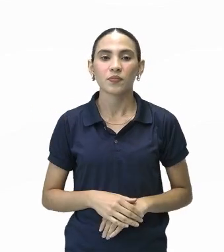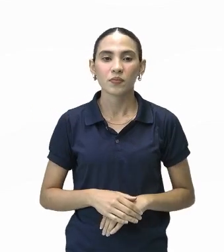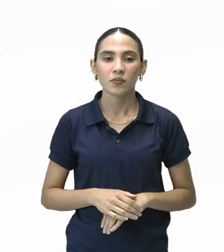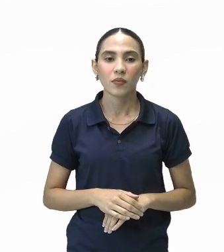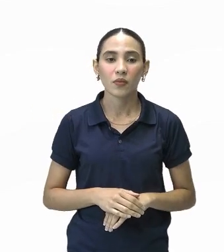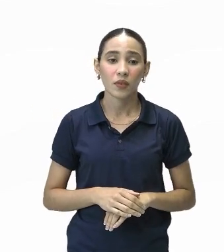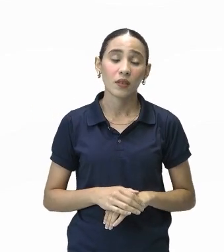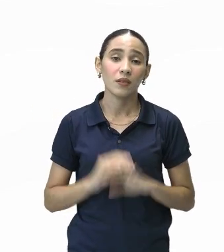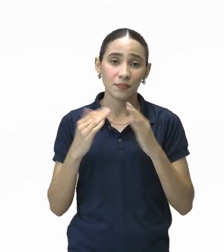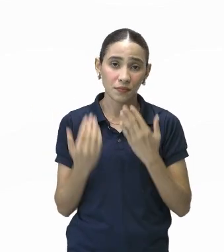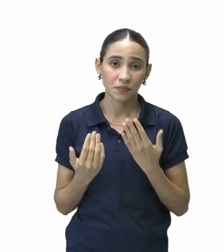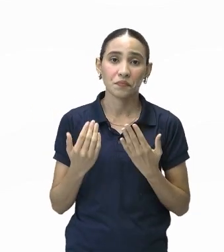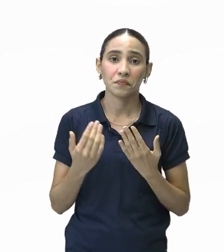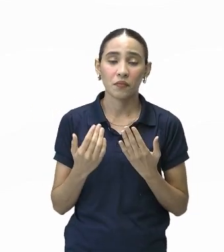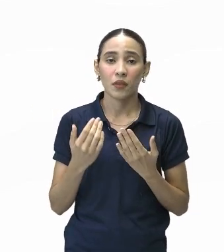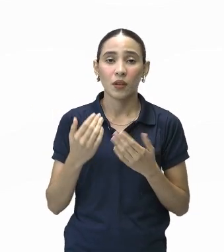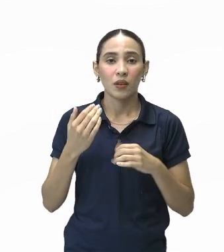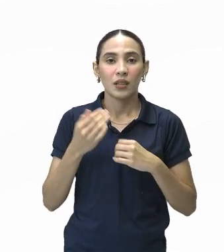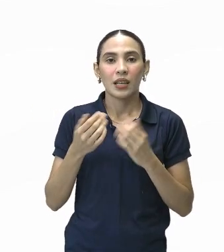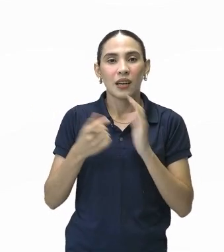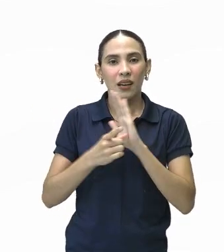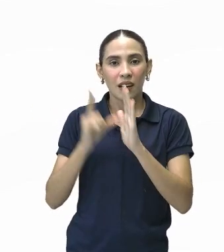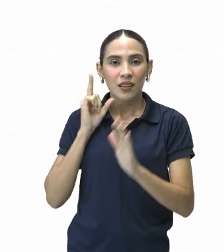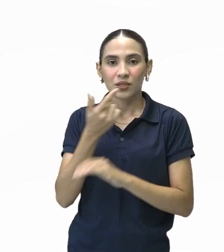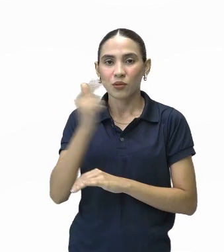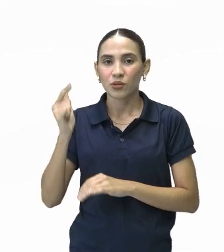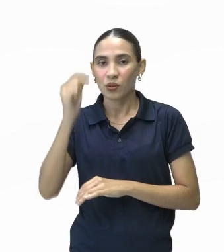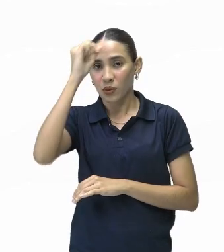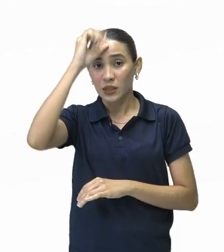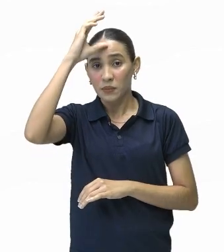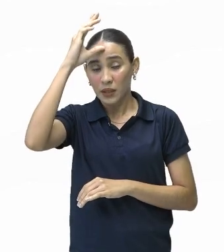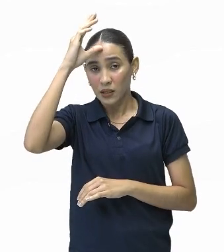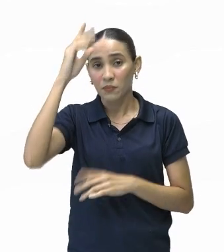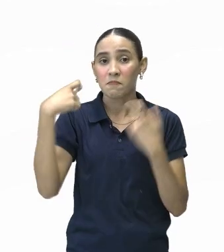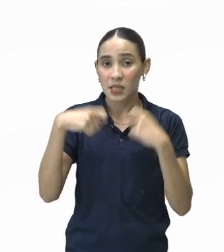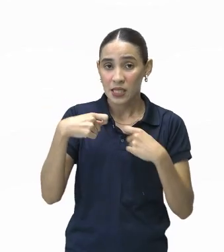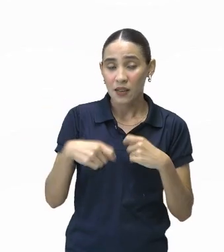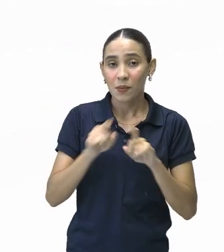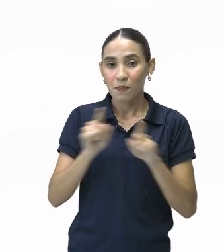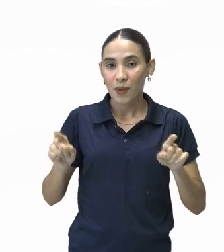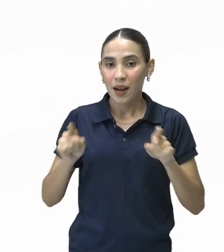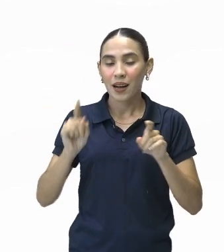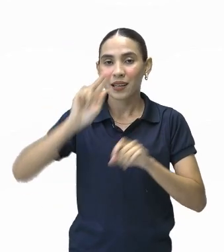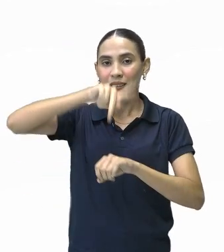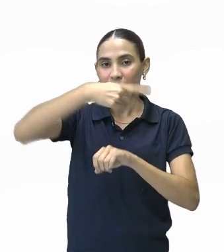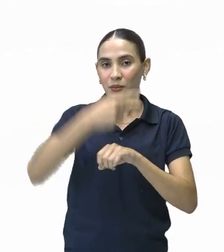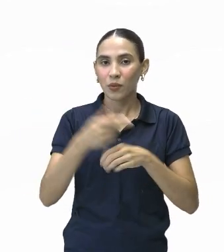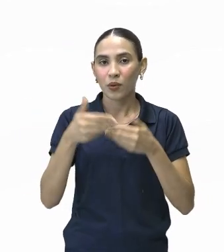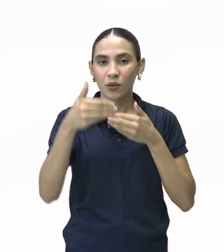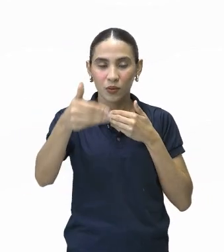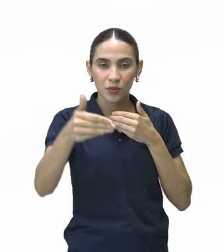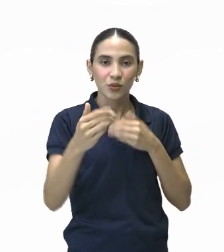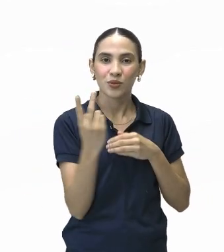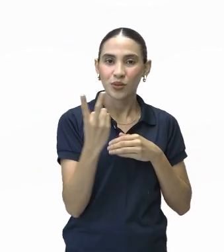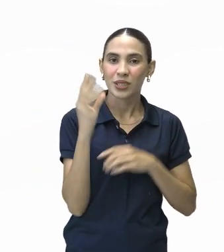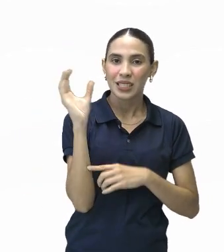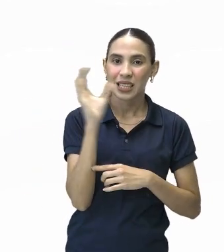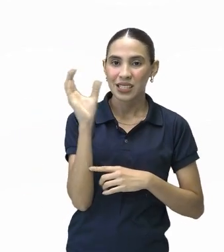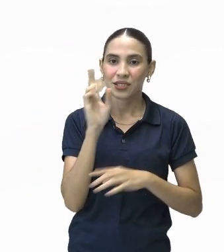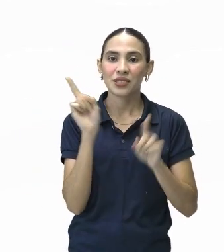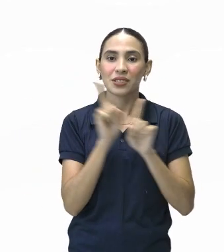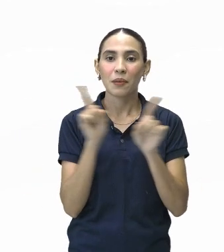Né? Embora ela não tenha sido reconhecida na época como merecia, ela vem aí anterior a Watson Crick,